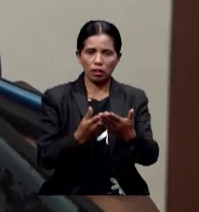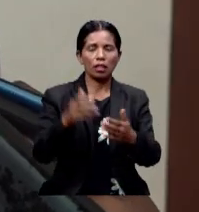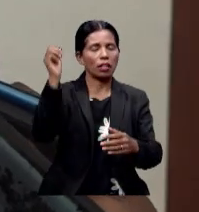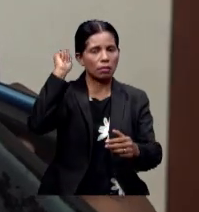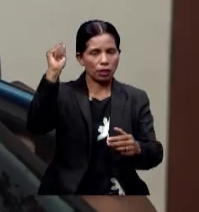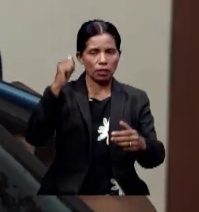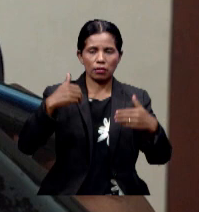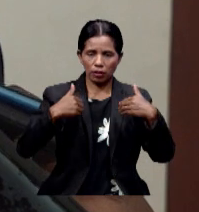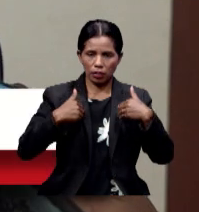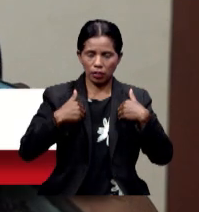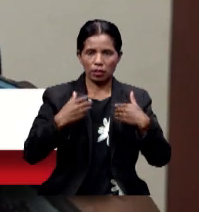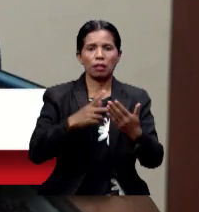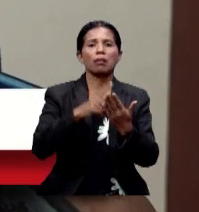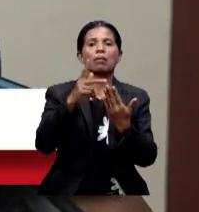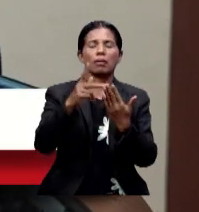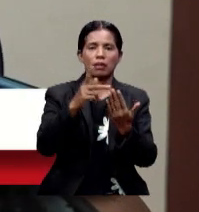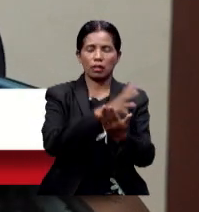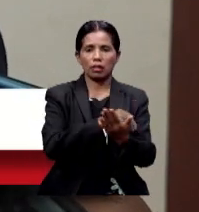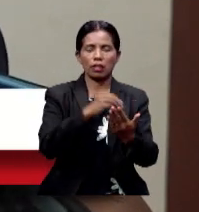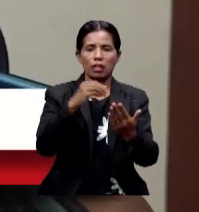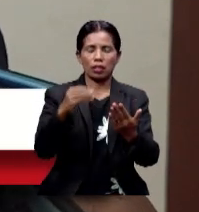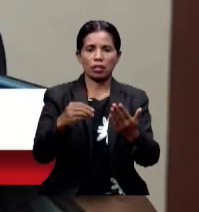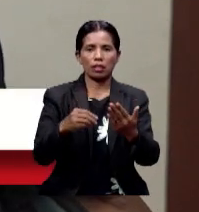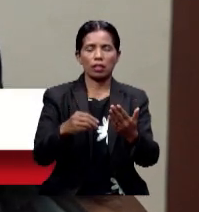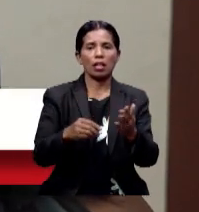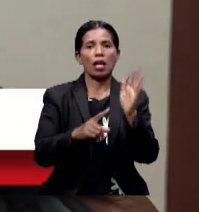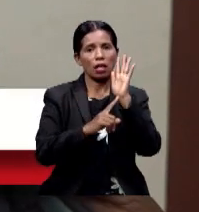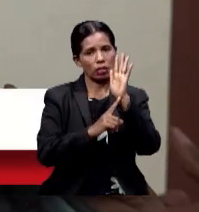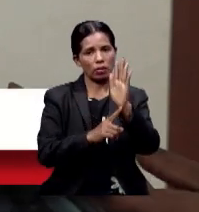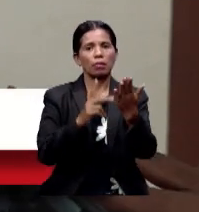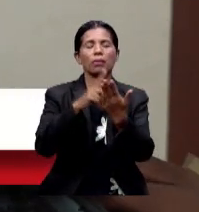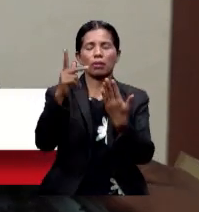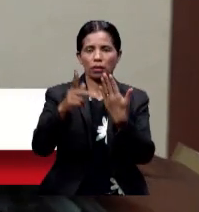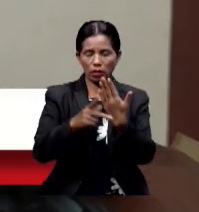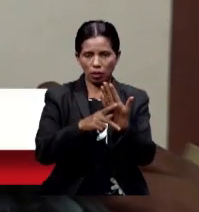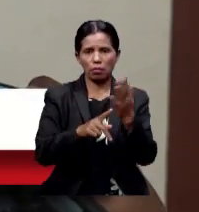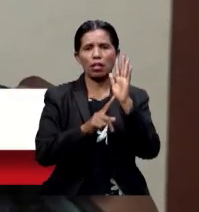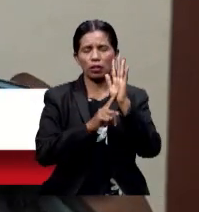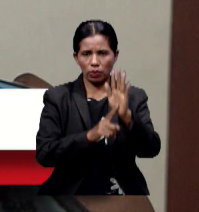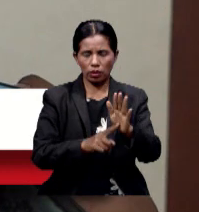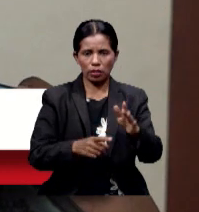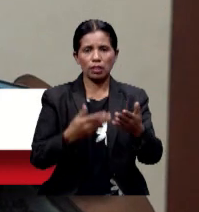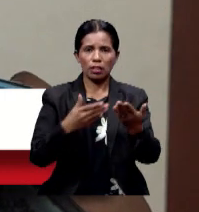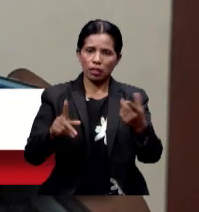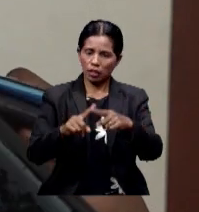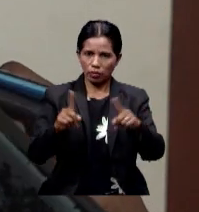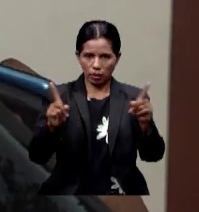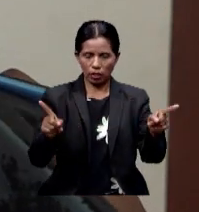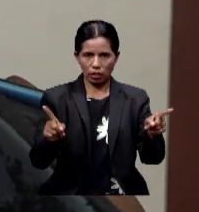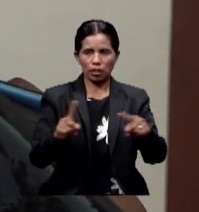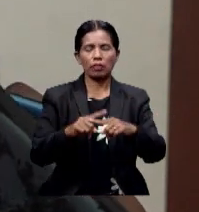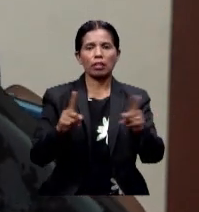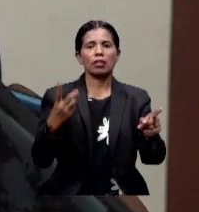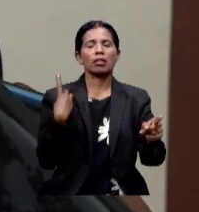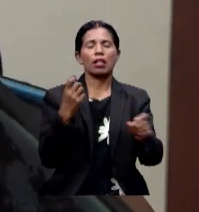IA para tu bela to programa, está bela to buat ser nebe diferente. Mas é diferente ser nebe, mas halu ita sai rico,